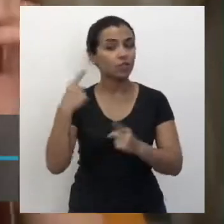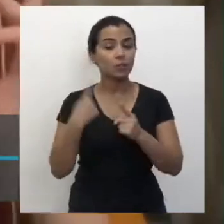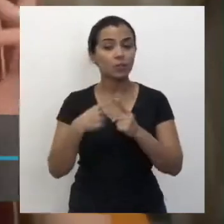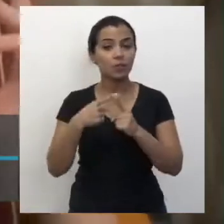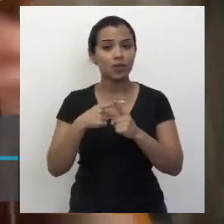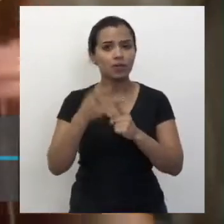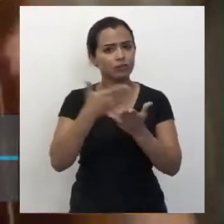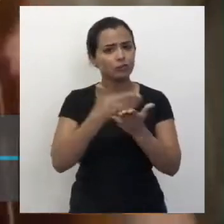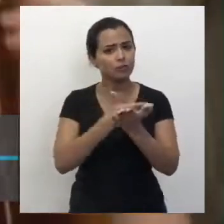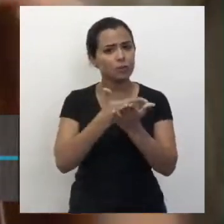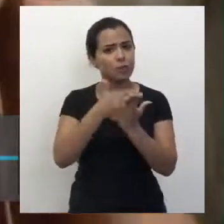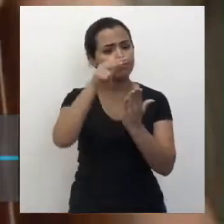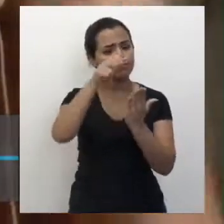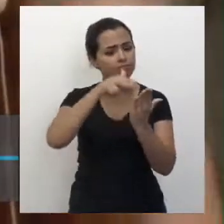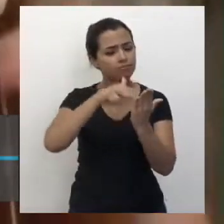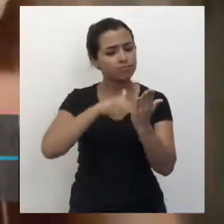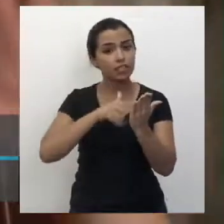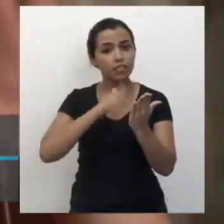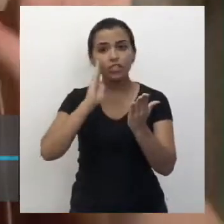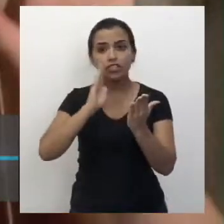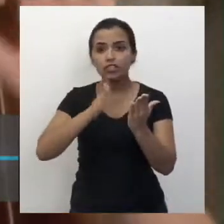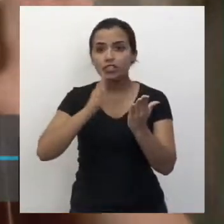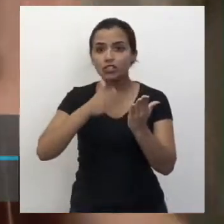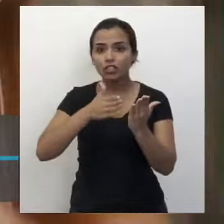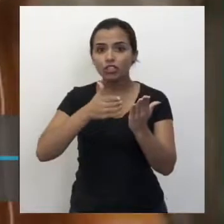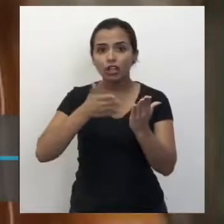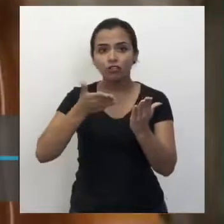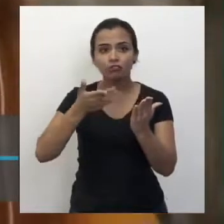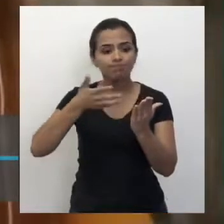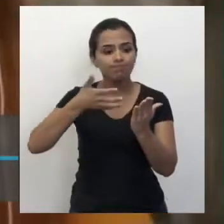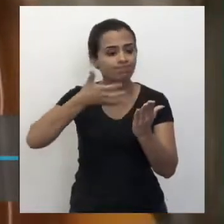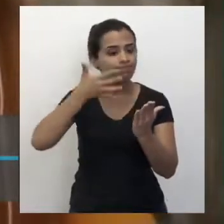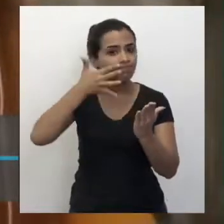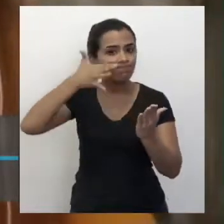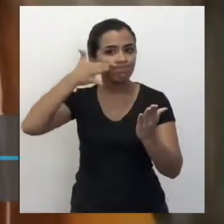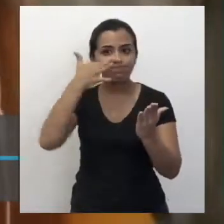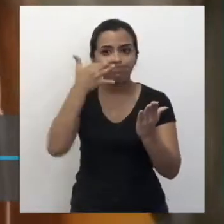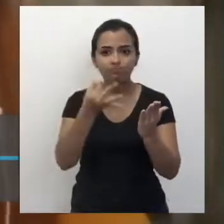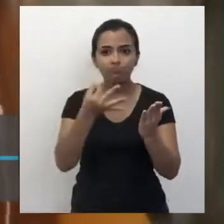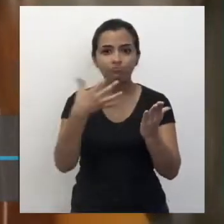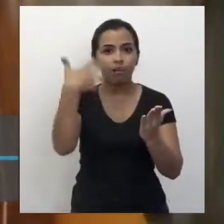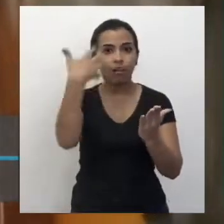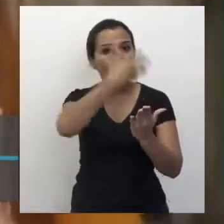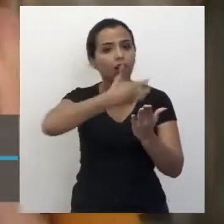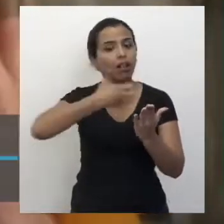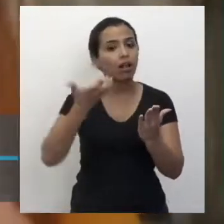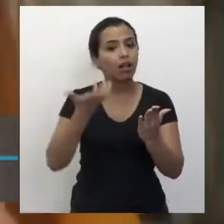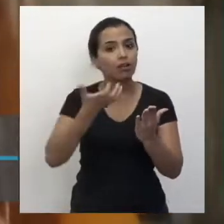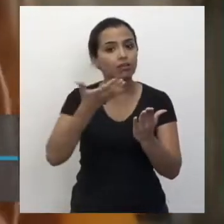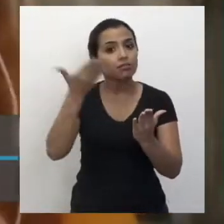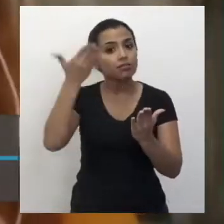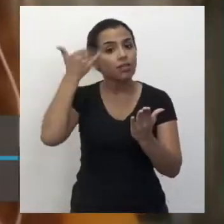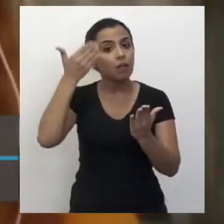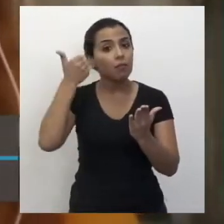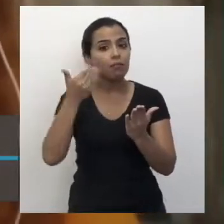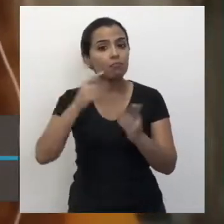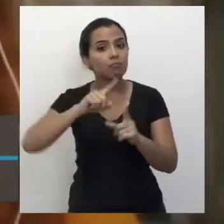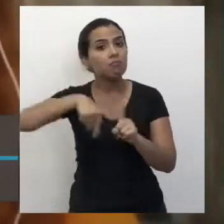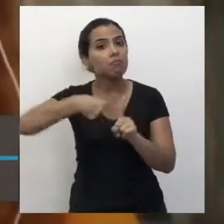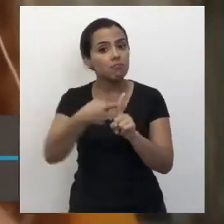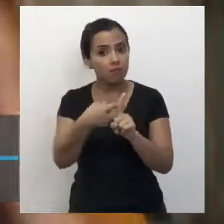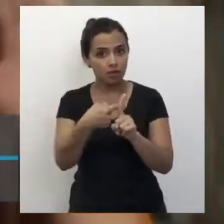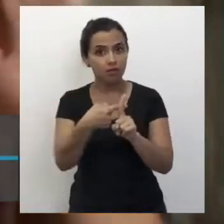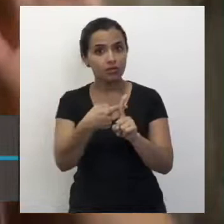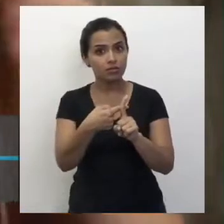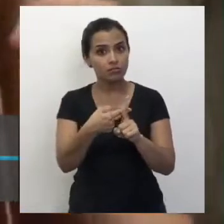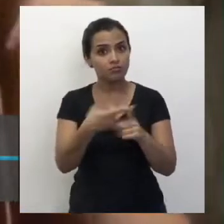lê poucas palavras e de repente a gente está mergulhado naquele universo, né? Naquela cena. A